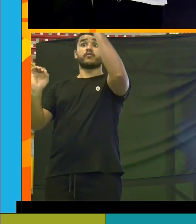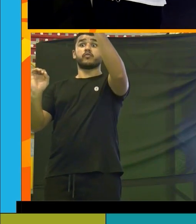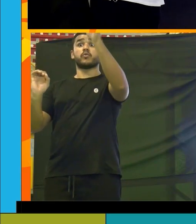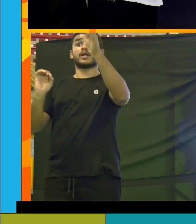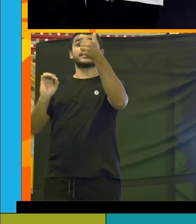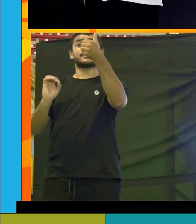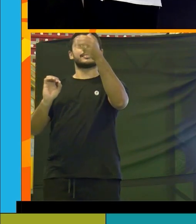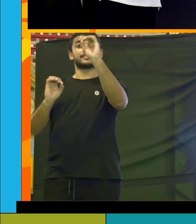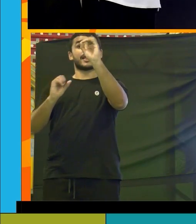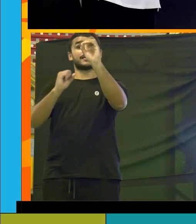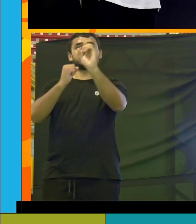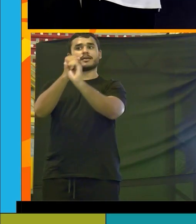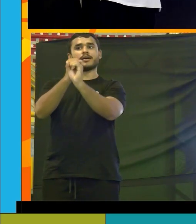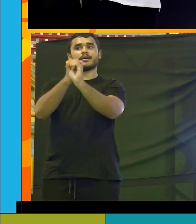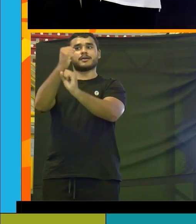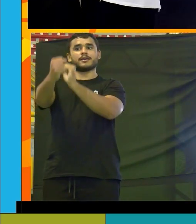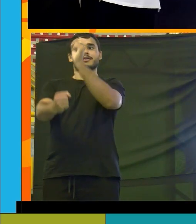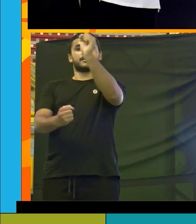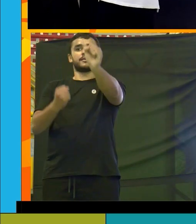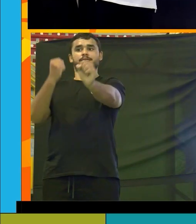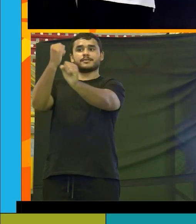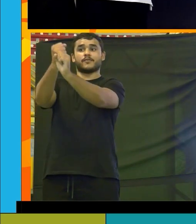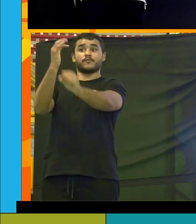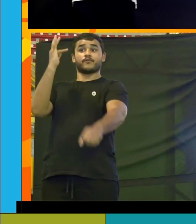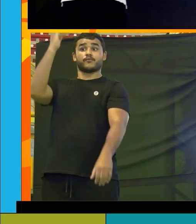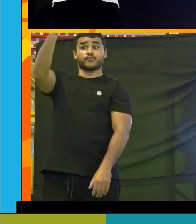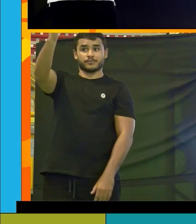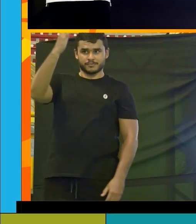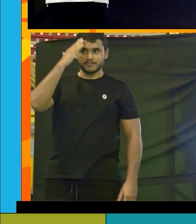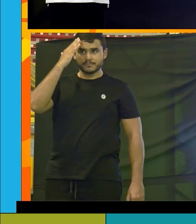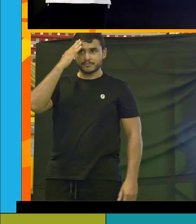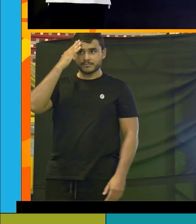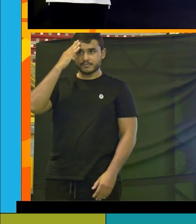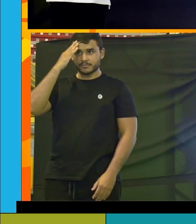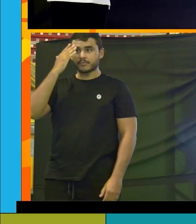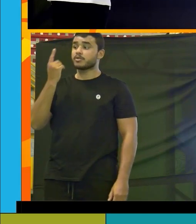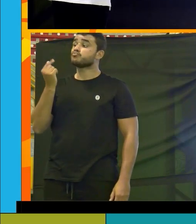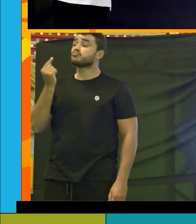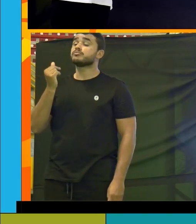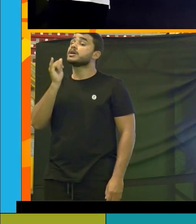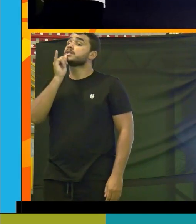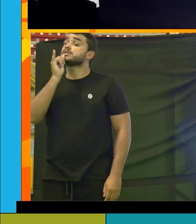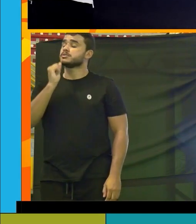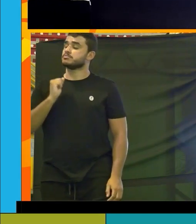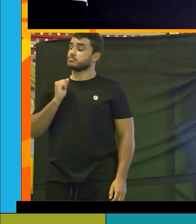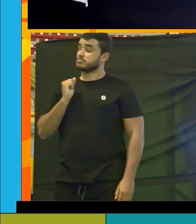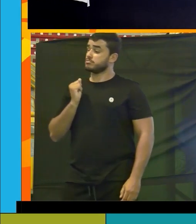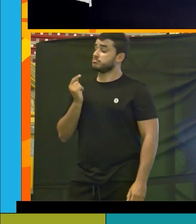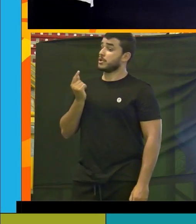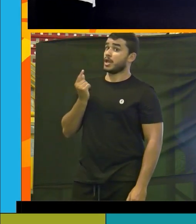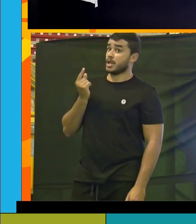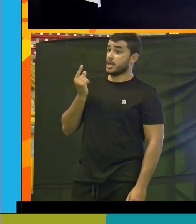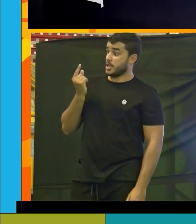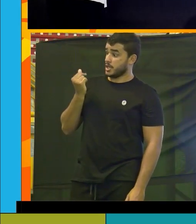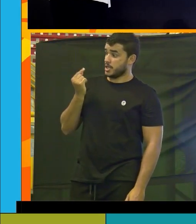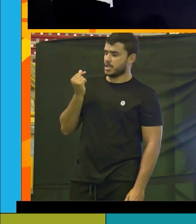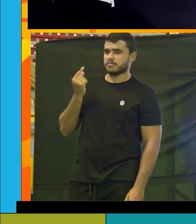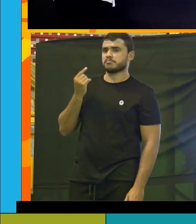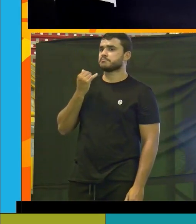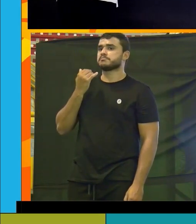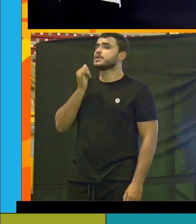tá? Então, pensa comigo. Se eu tenho que a